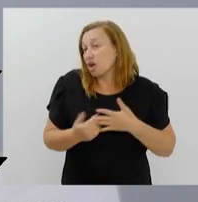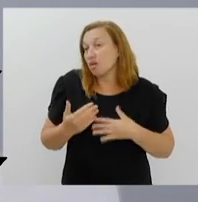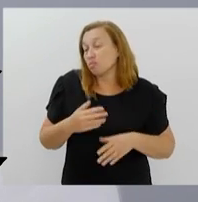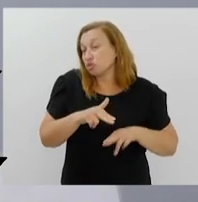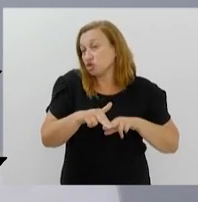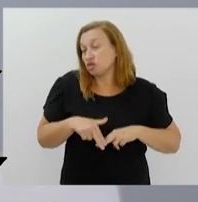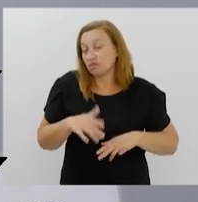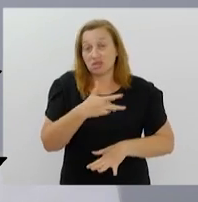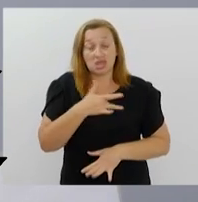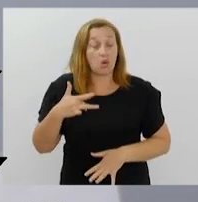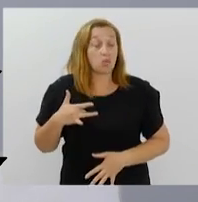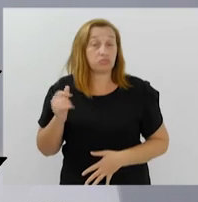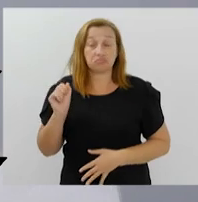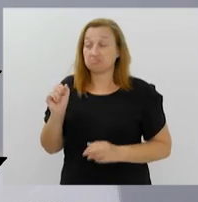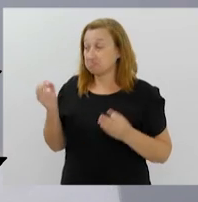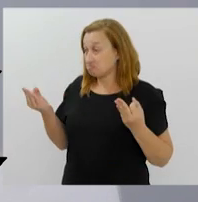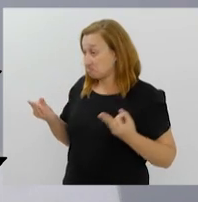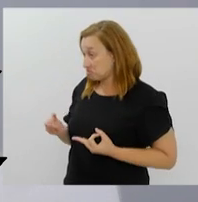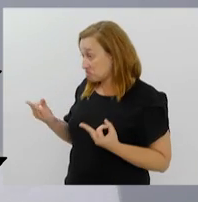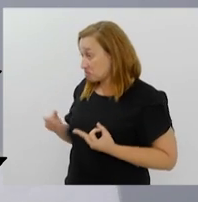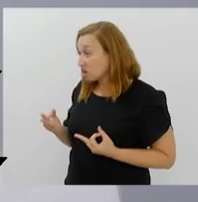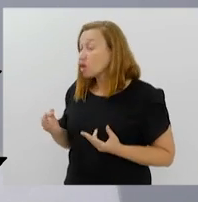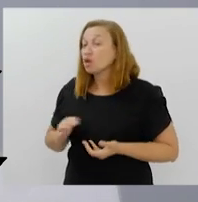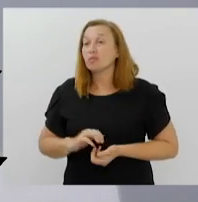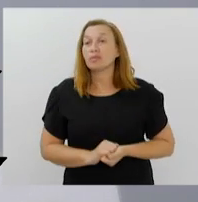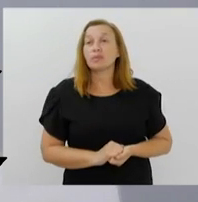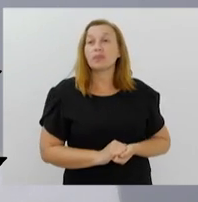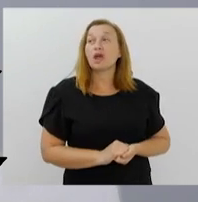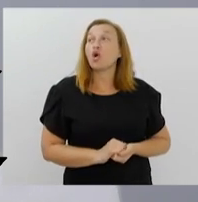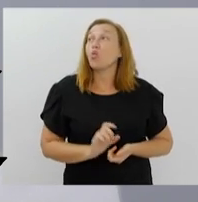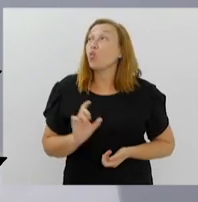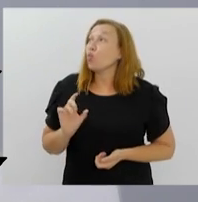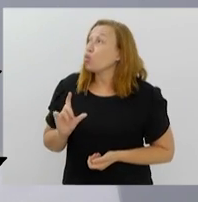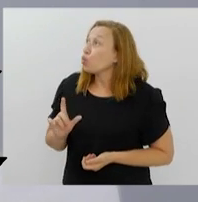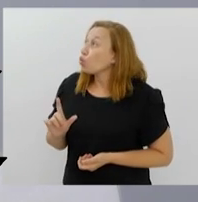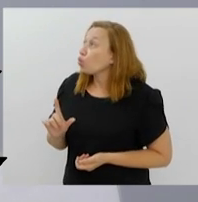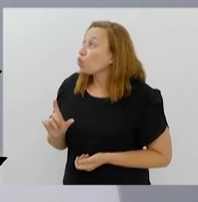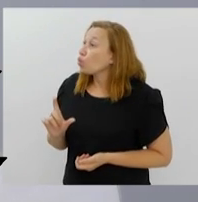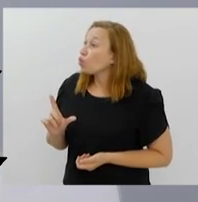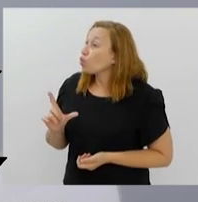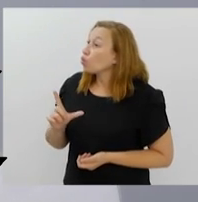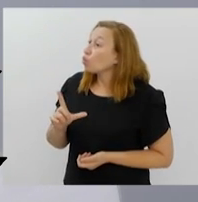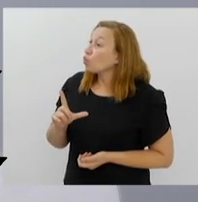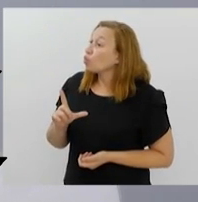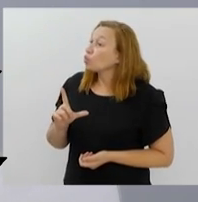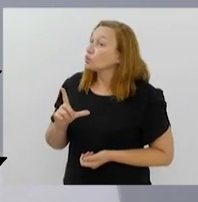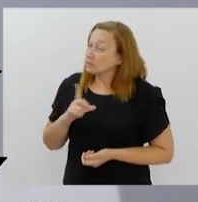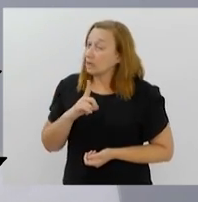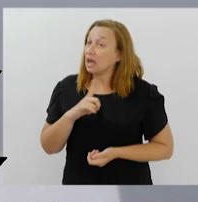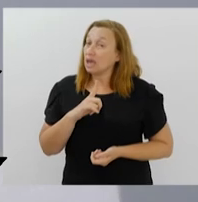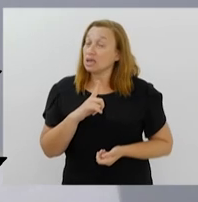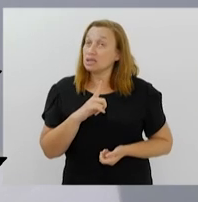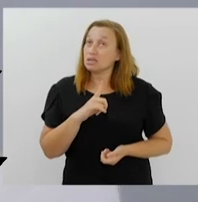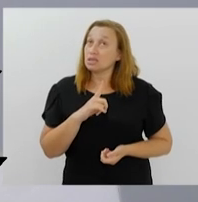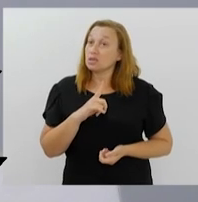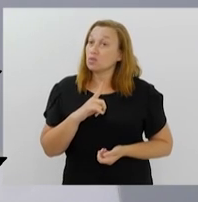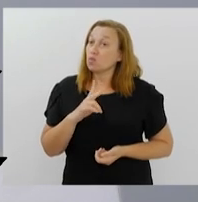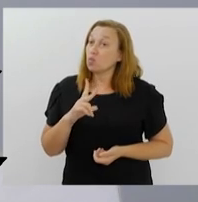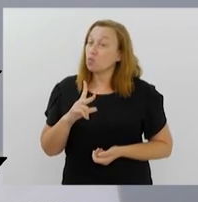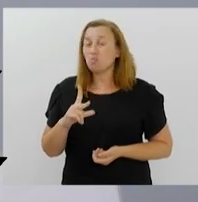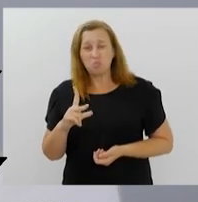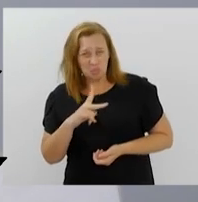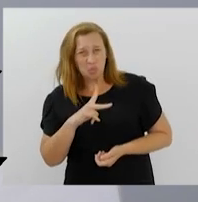tá eh o que o que existe o que existe eh e aí enfim o